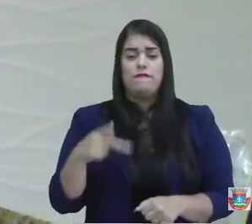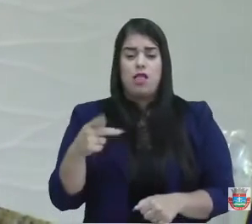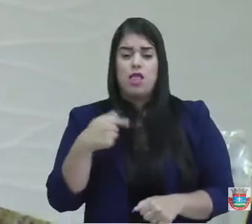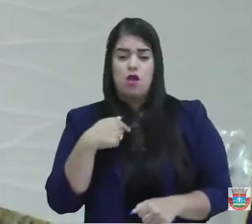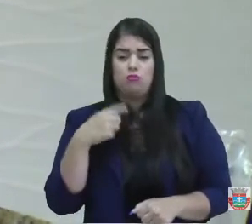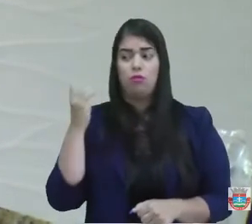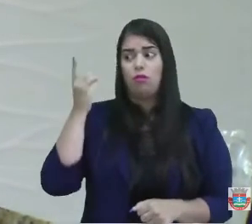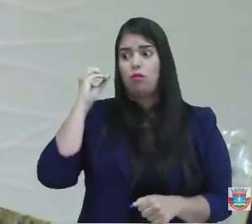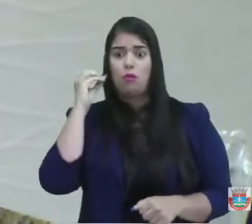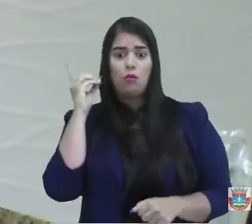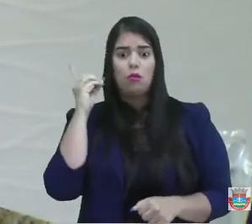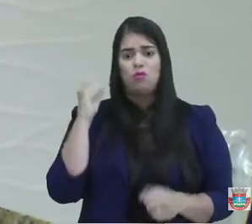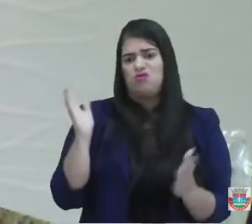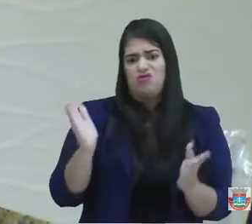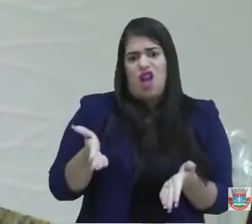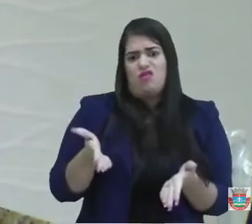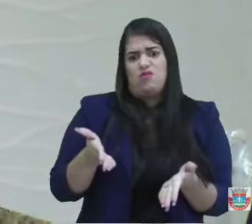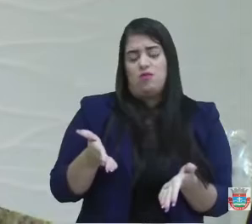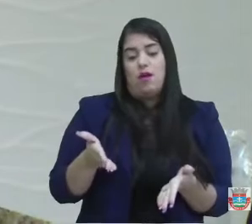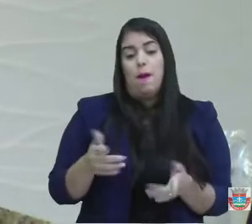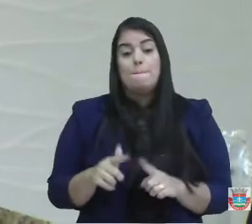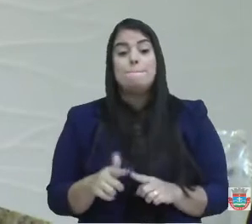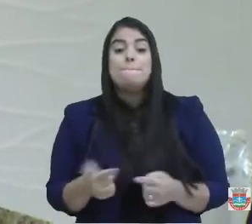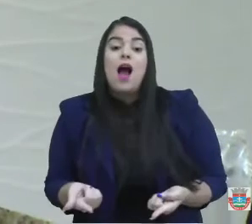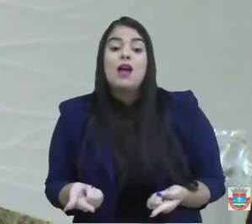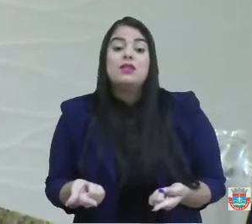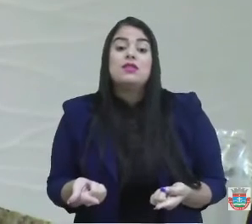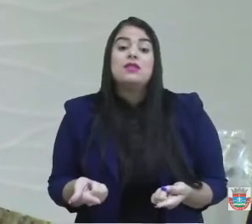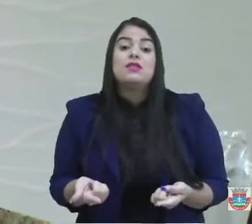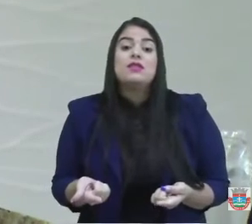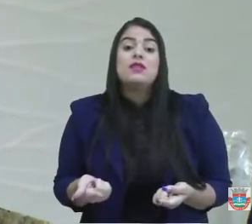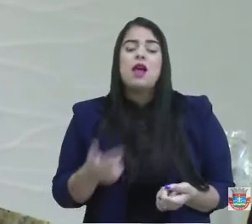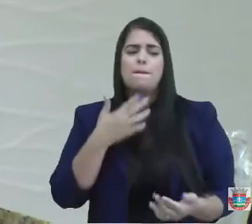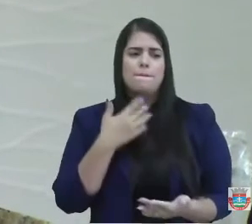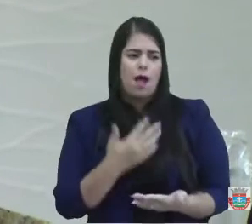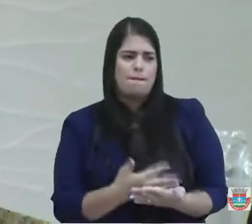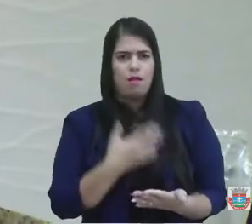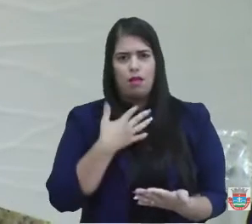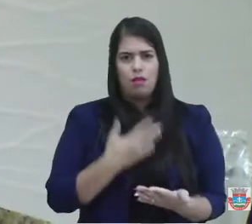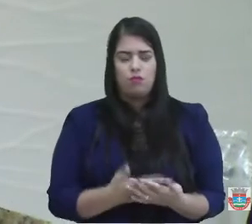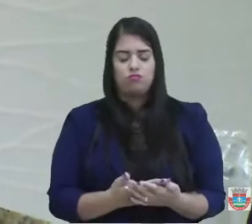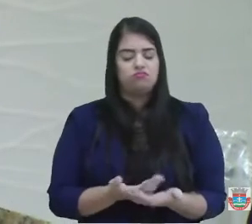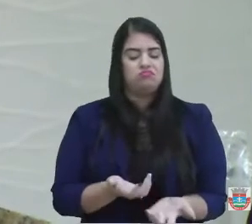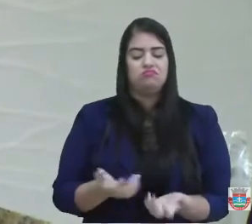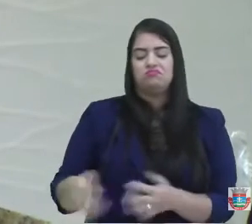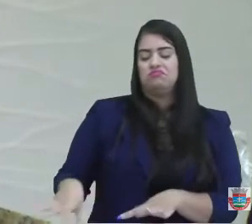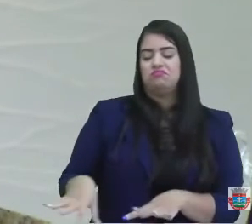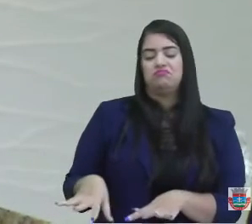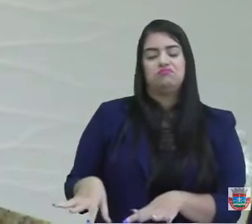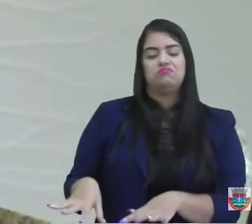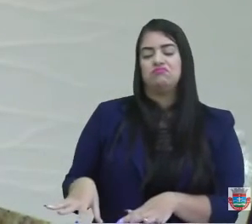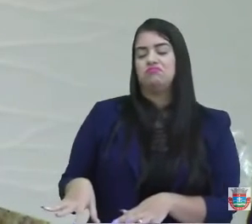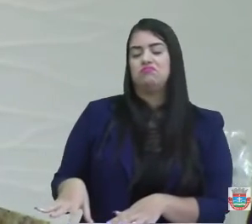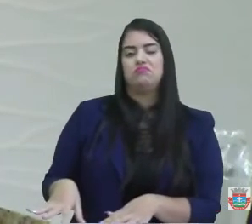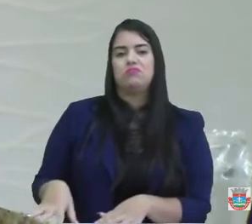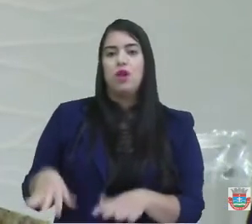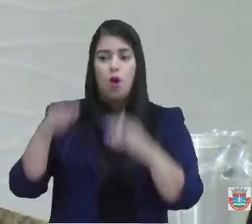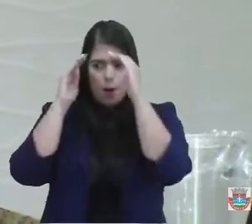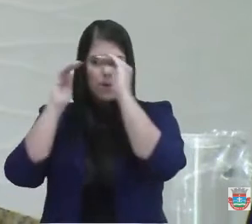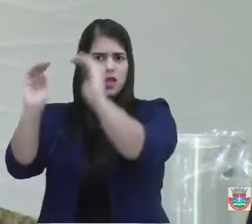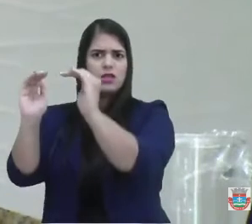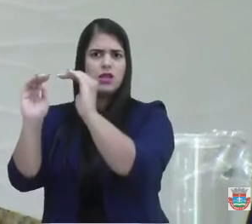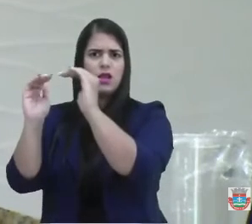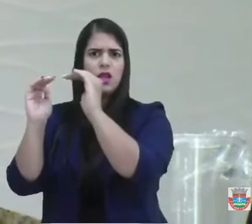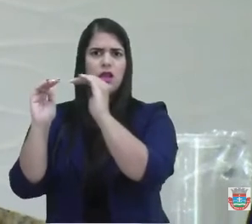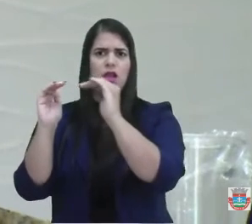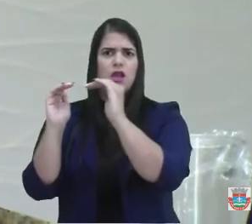ser o que você quiser, mas não sou babão da sua qualidade, puxa saco sem vergonha que não perde pra nada, tá certo? E não sou pau mandado de ninguém aqui em São Bento. Só